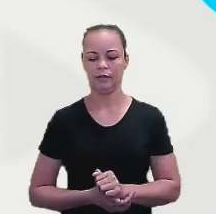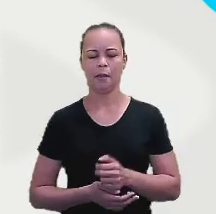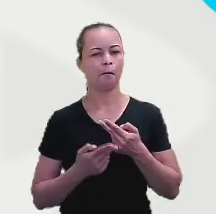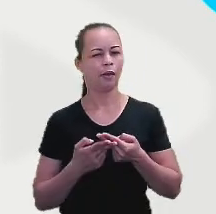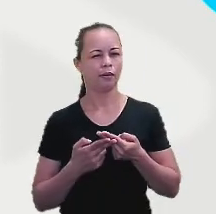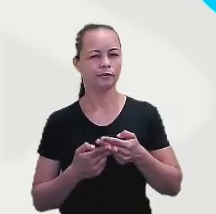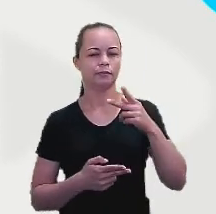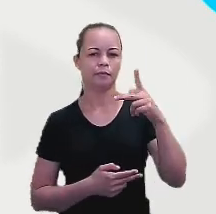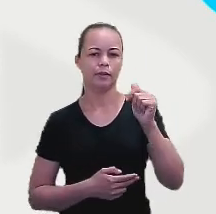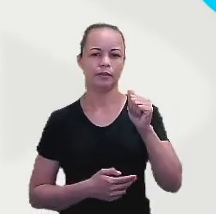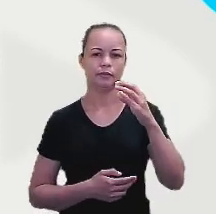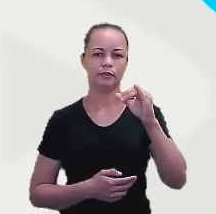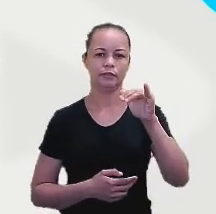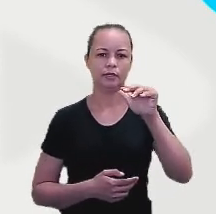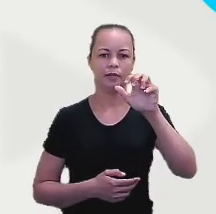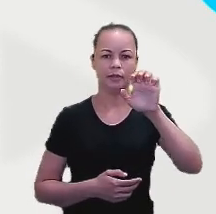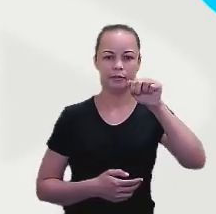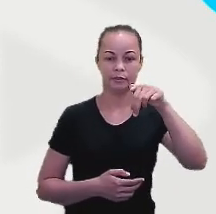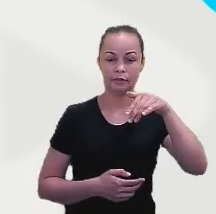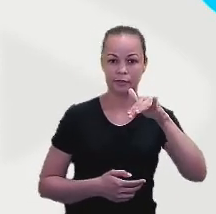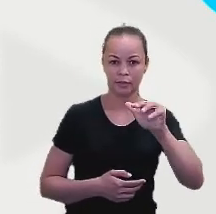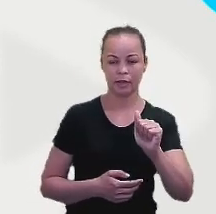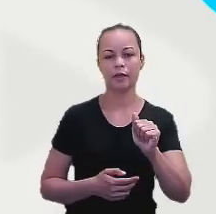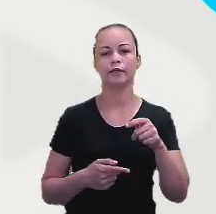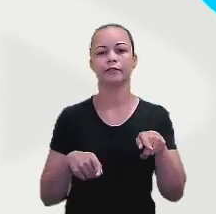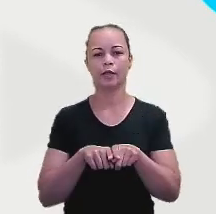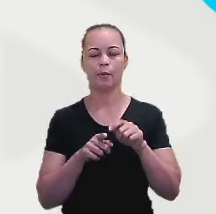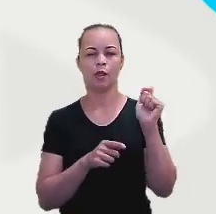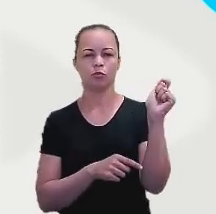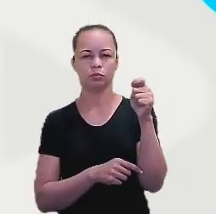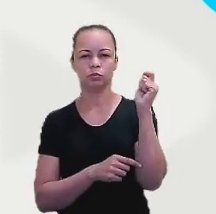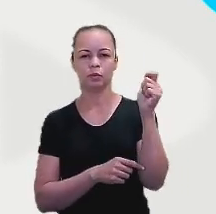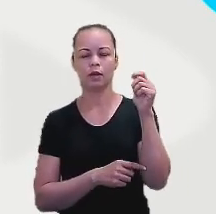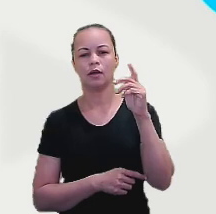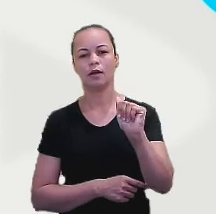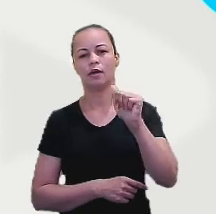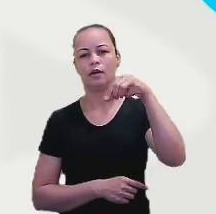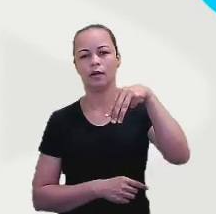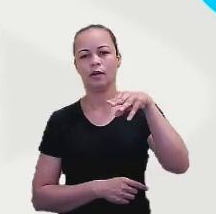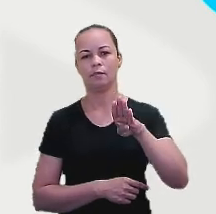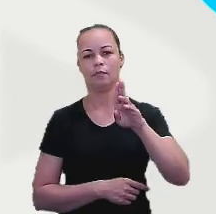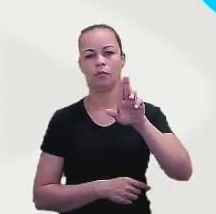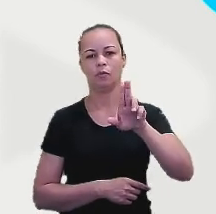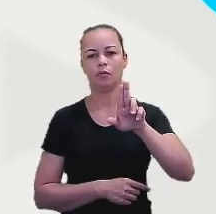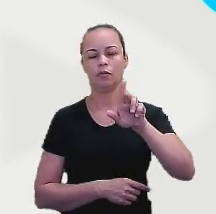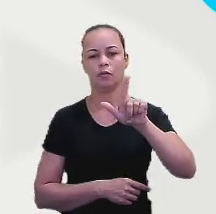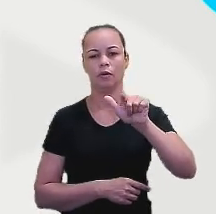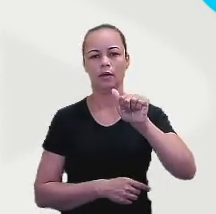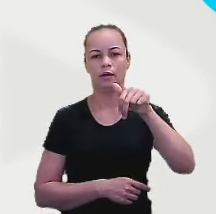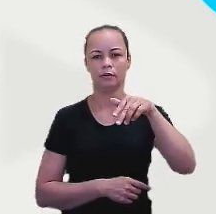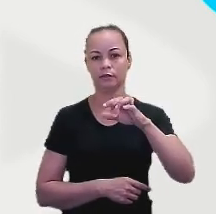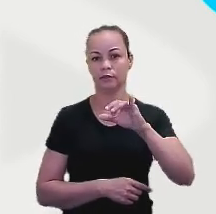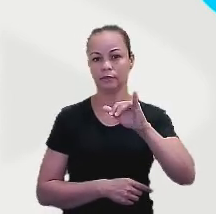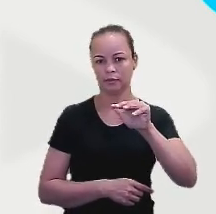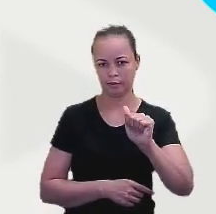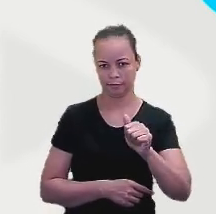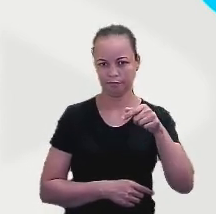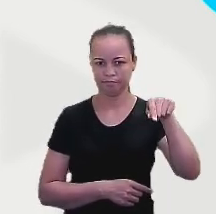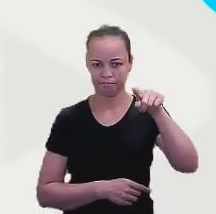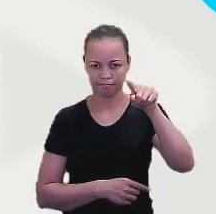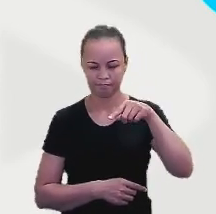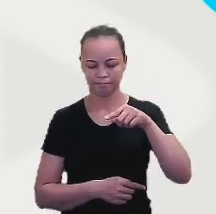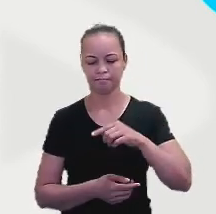circunflexo. Muito bem. Então, vamos para mais outra atividade. Só que essa ó, você